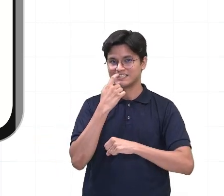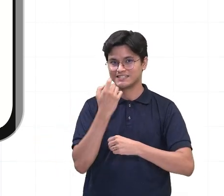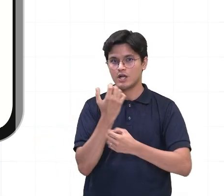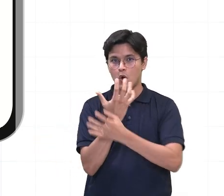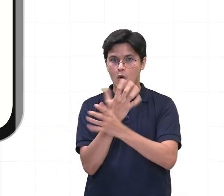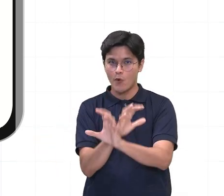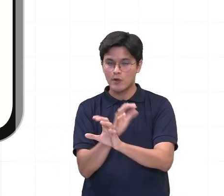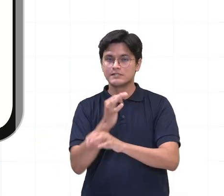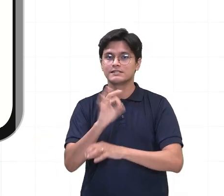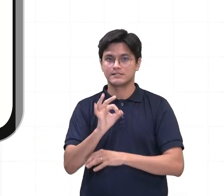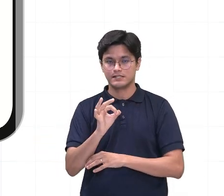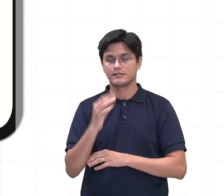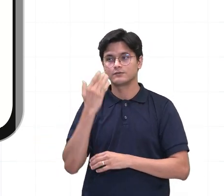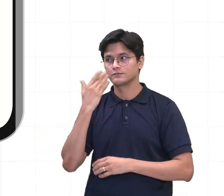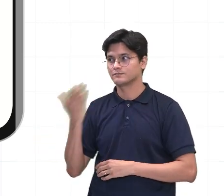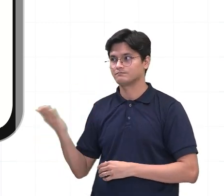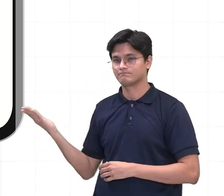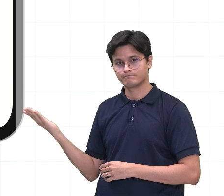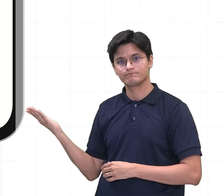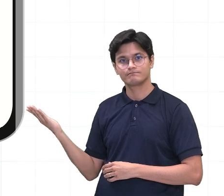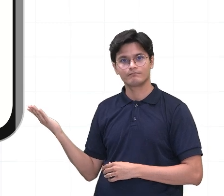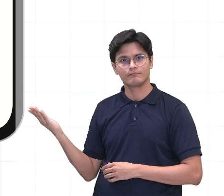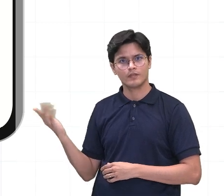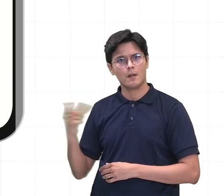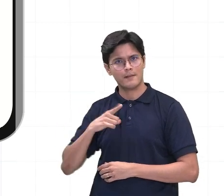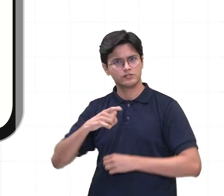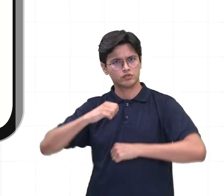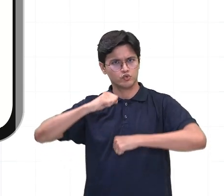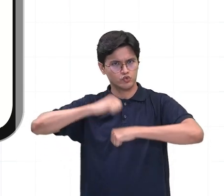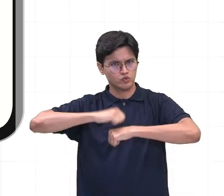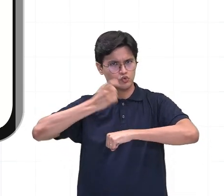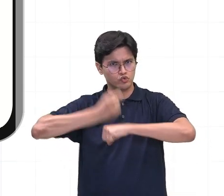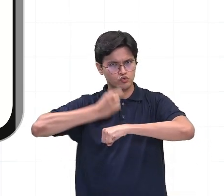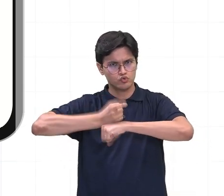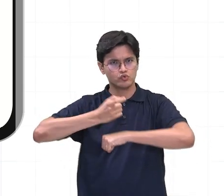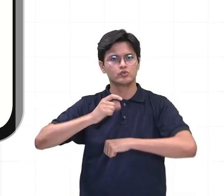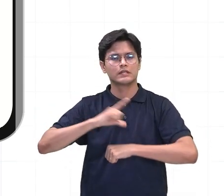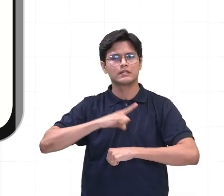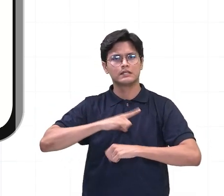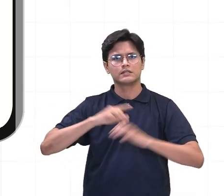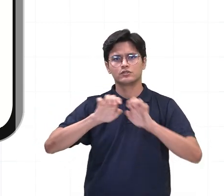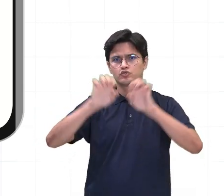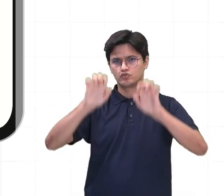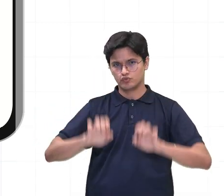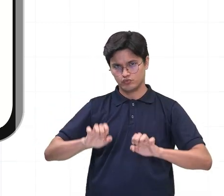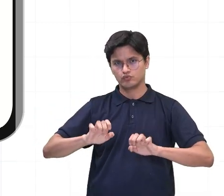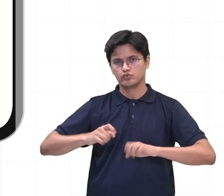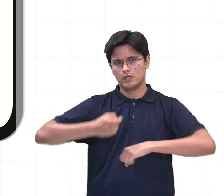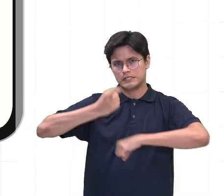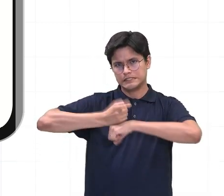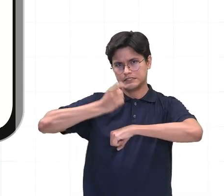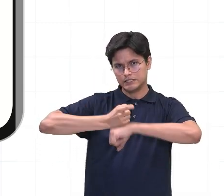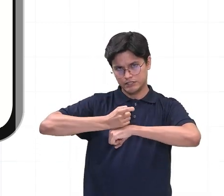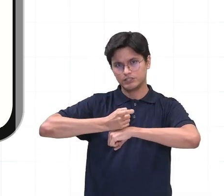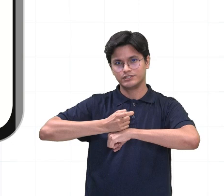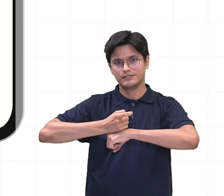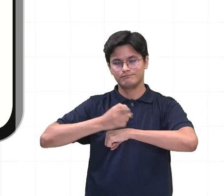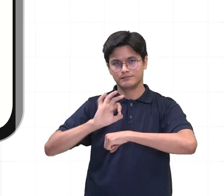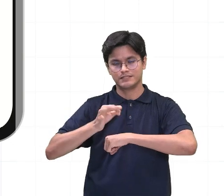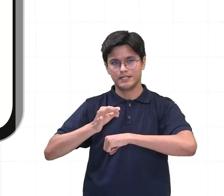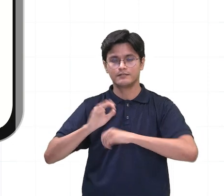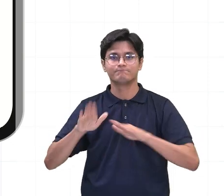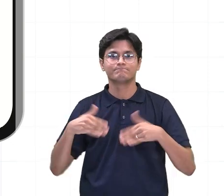esse tecido, ela já vai ser mais endurecida, né? A gente tem essa estrutura um pouco mais endurecida, ela é calcificada, tá?